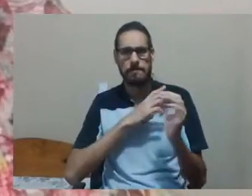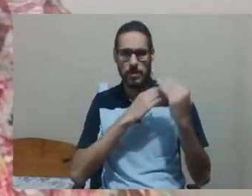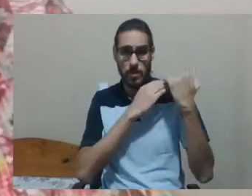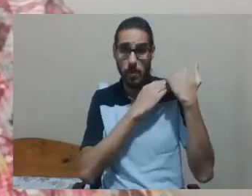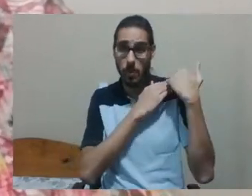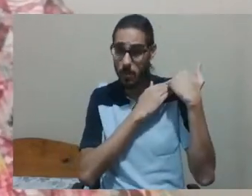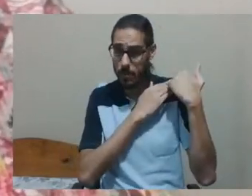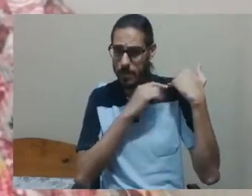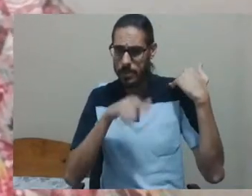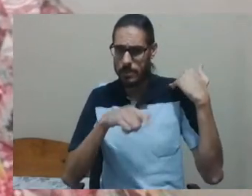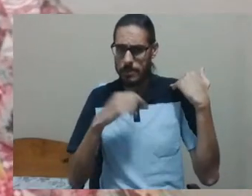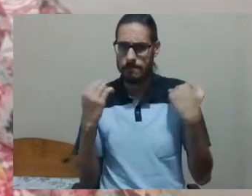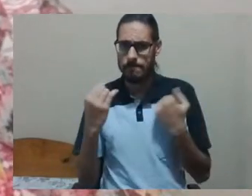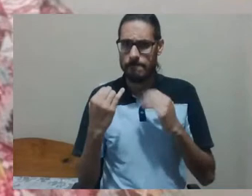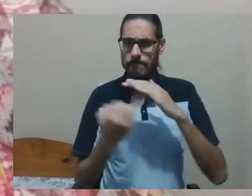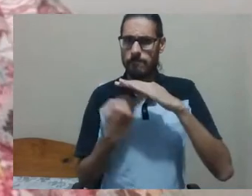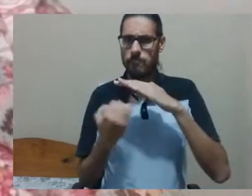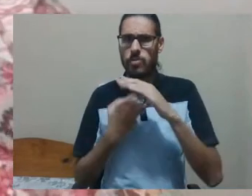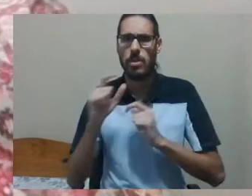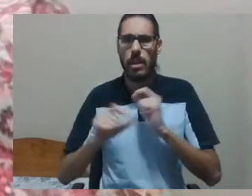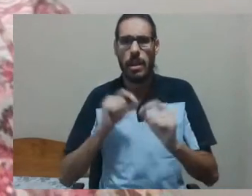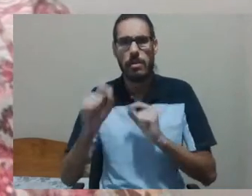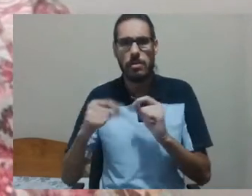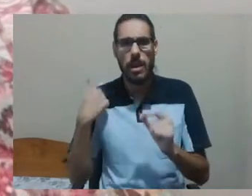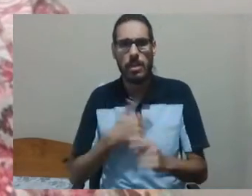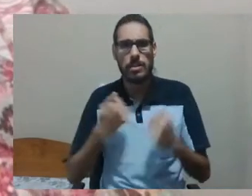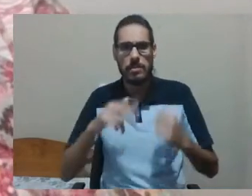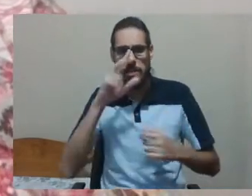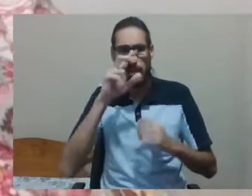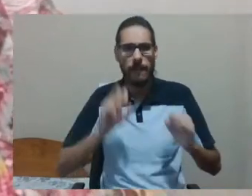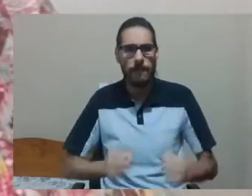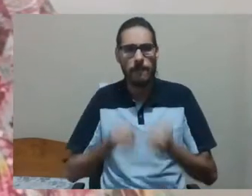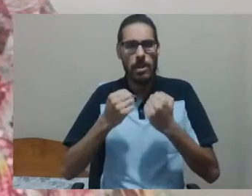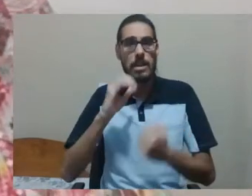institucional em fortalecer a CPA, pois são